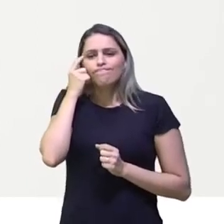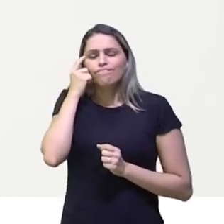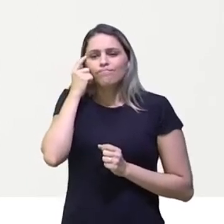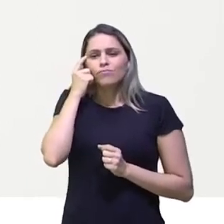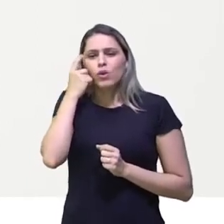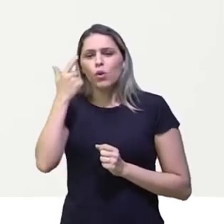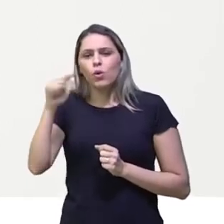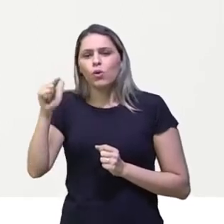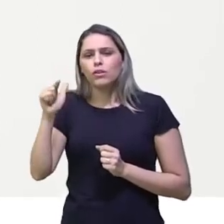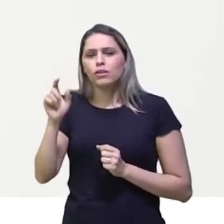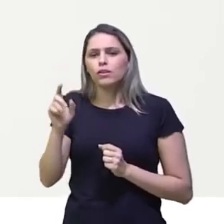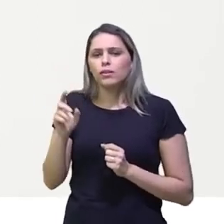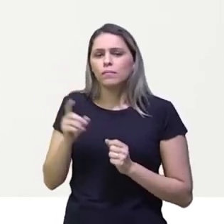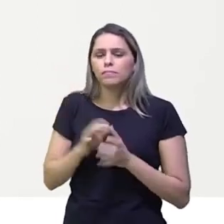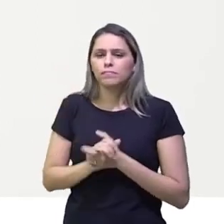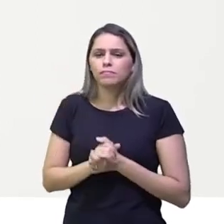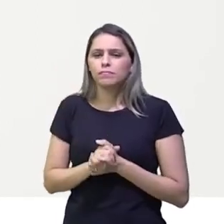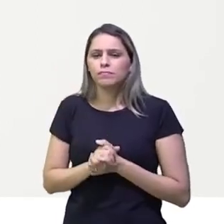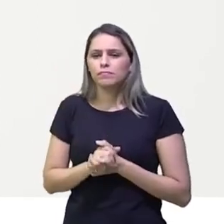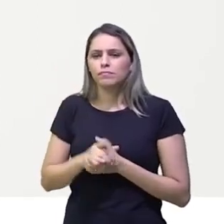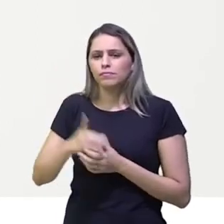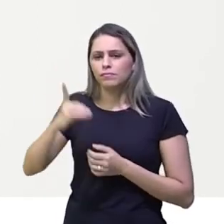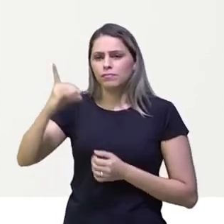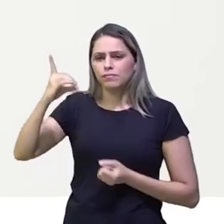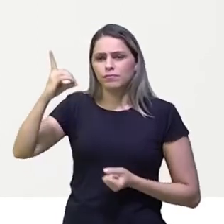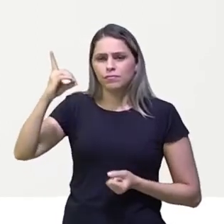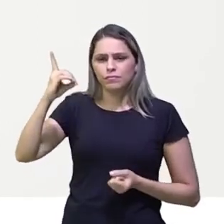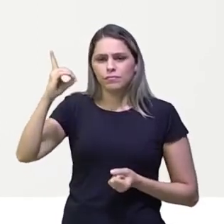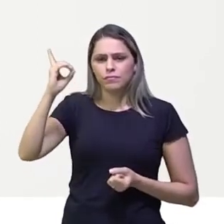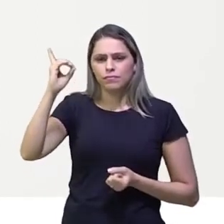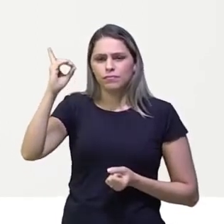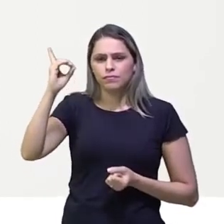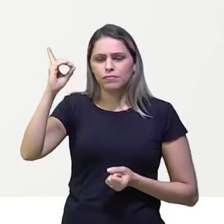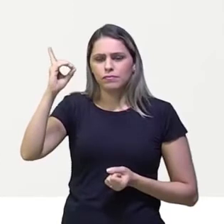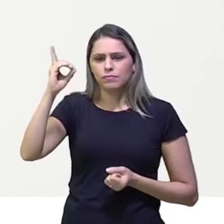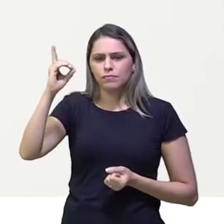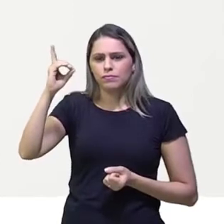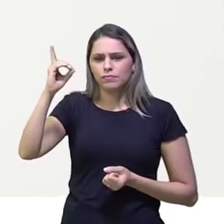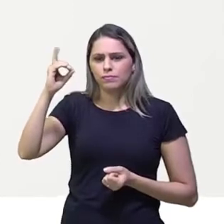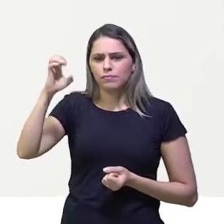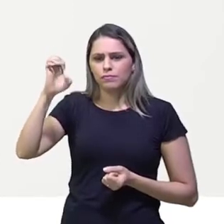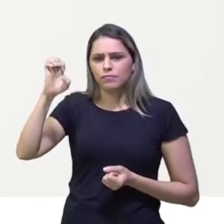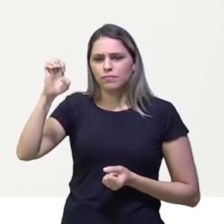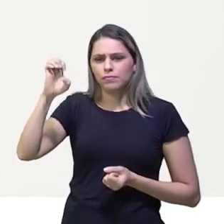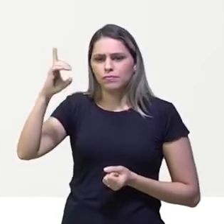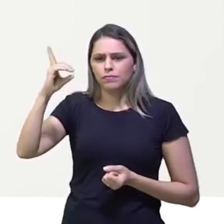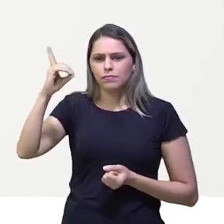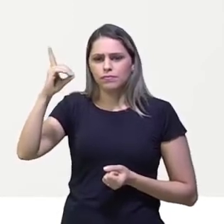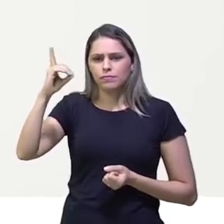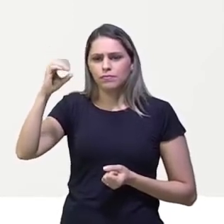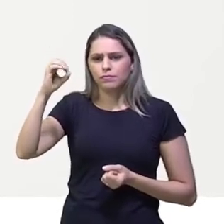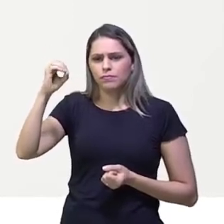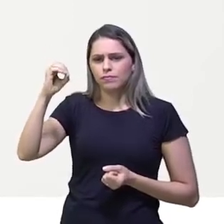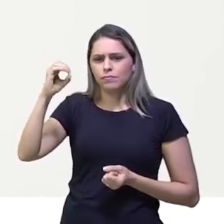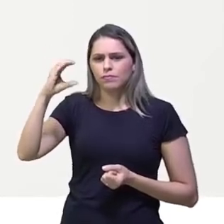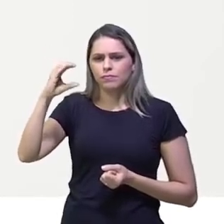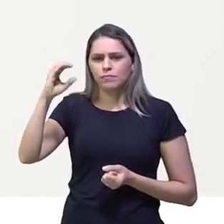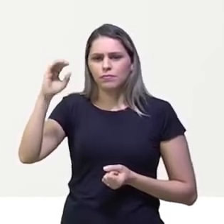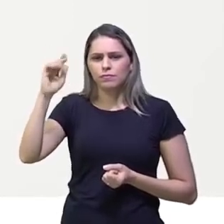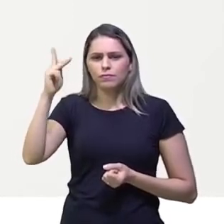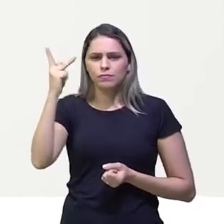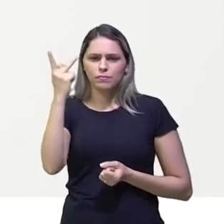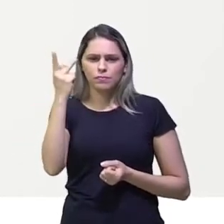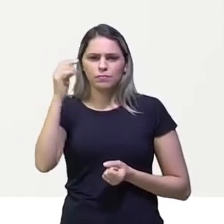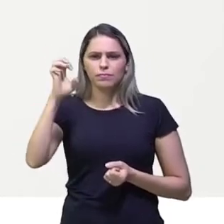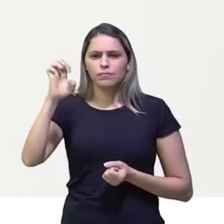outra palavra, dedoche, dedoche, passou aqui da linha, mas não tem problemas, vamos lá.